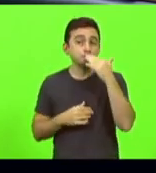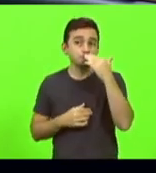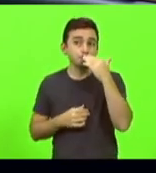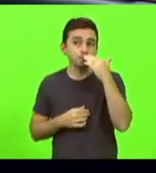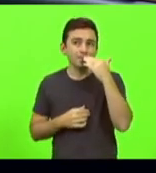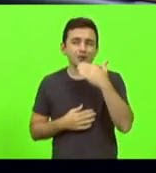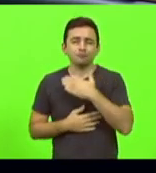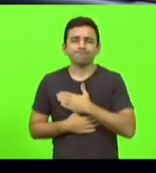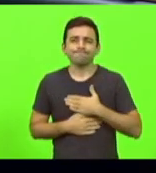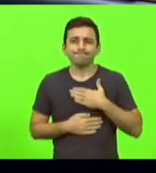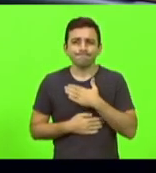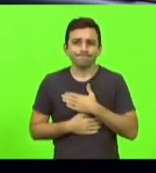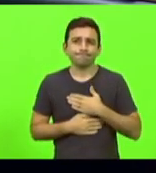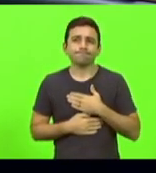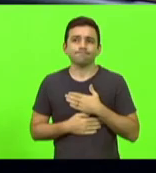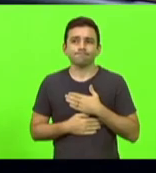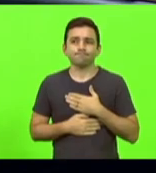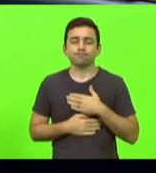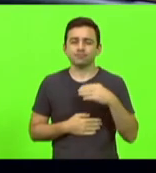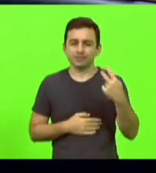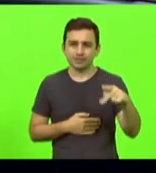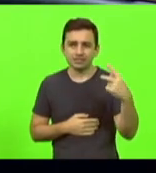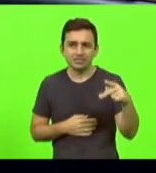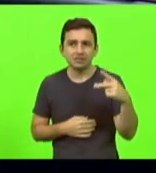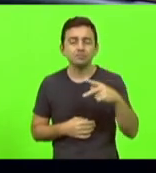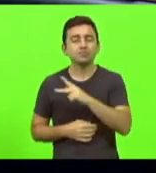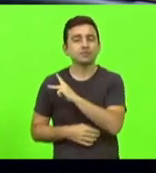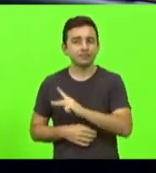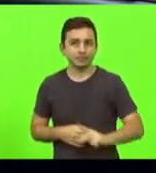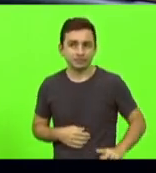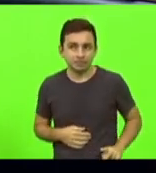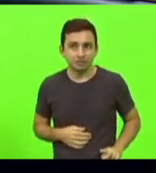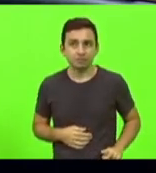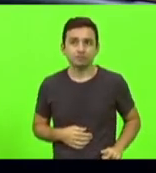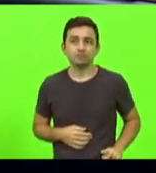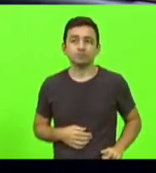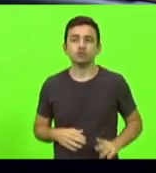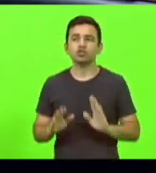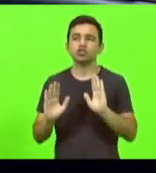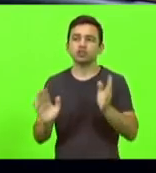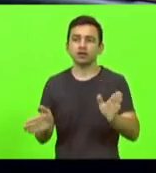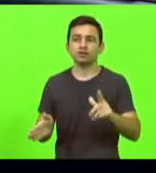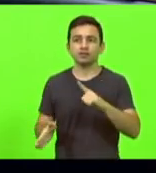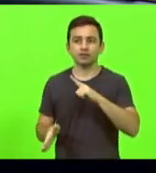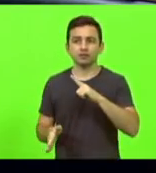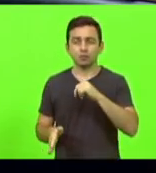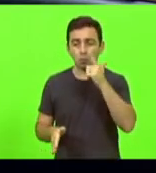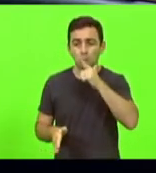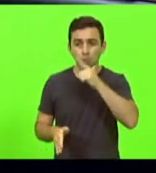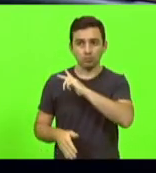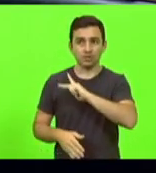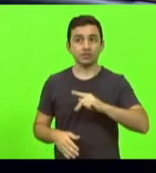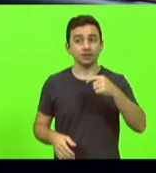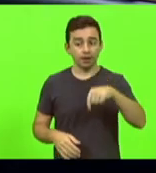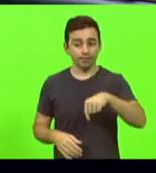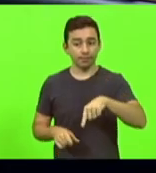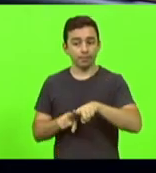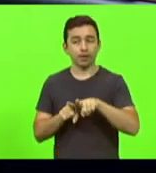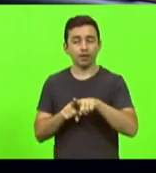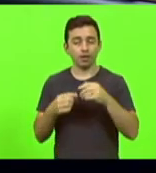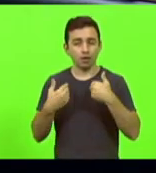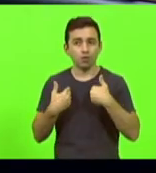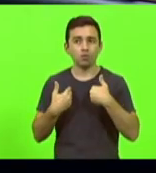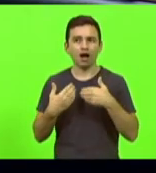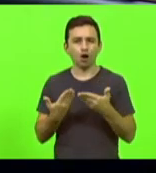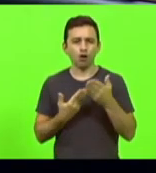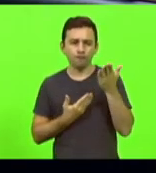sinto contemplado com a sua presidência. Já tive oportunidade de presidir essa casa, e agora vê-lo